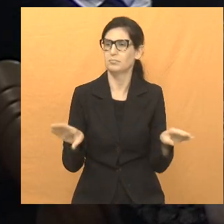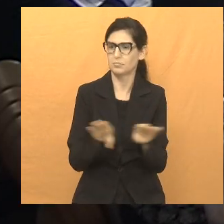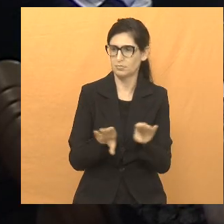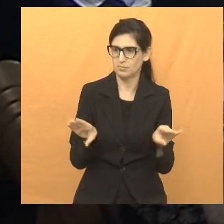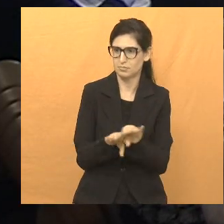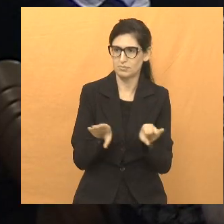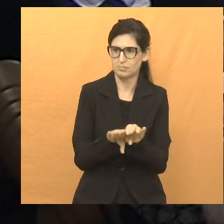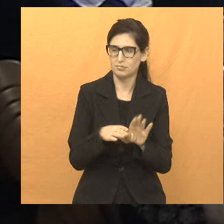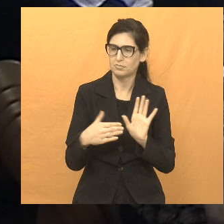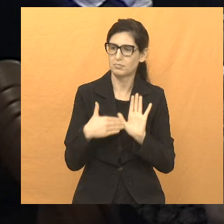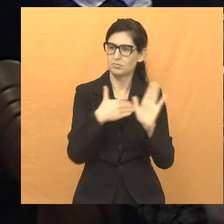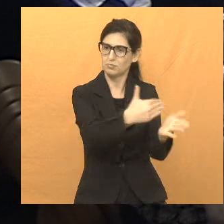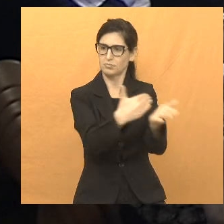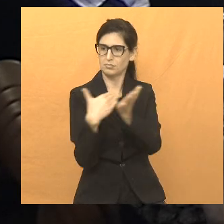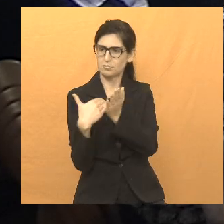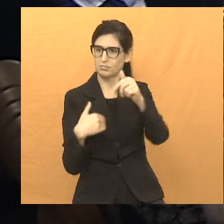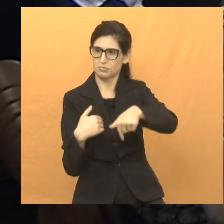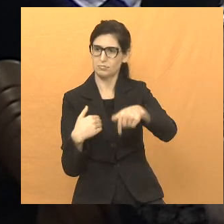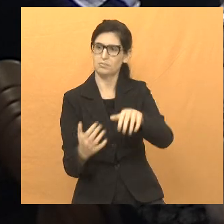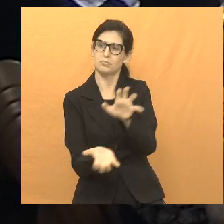atendendo.